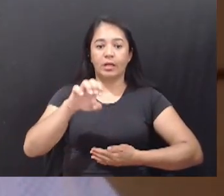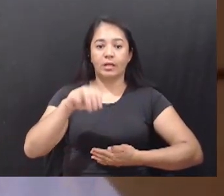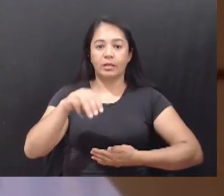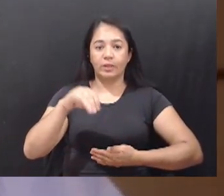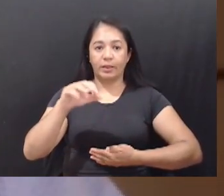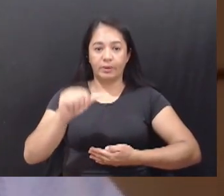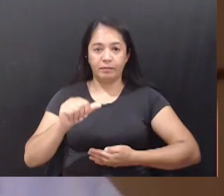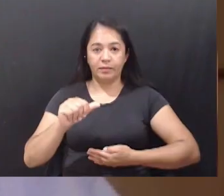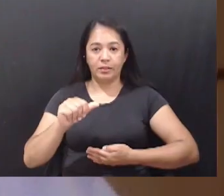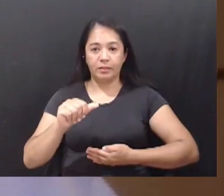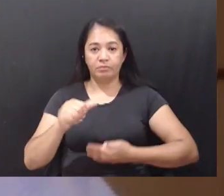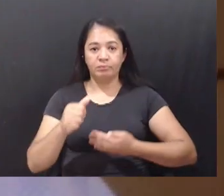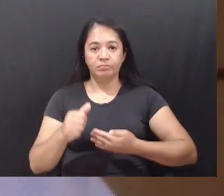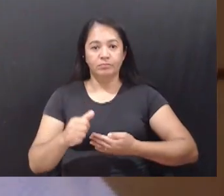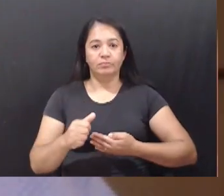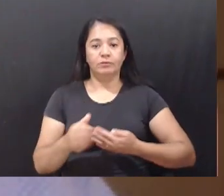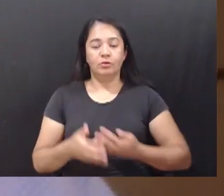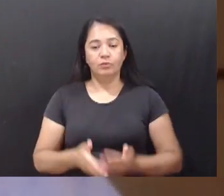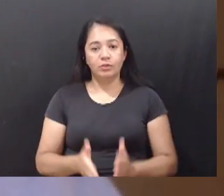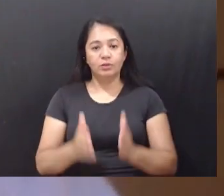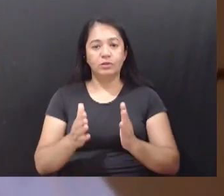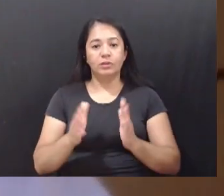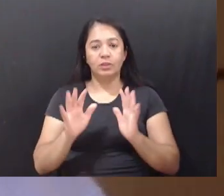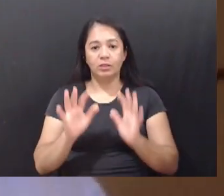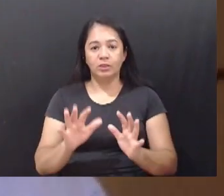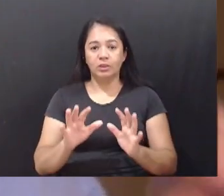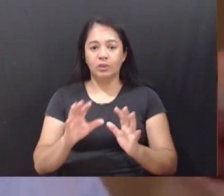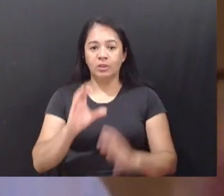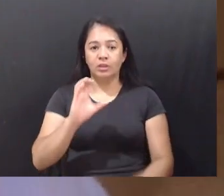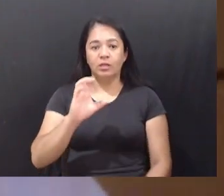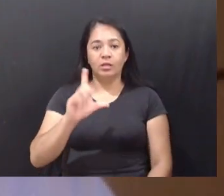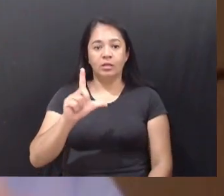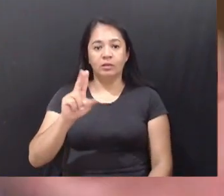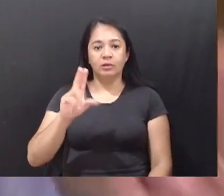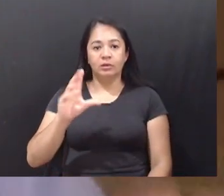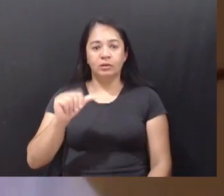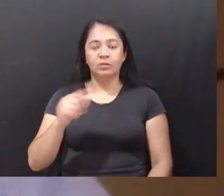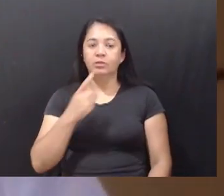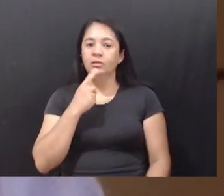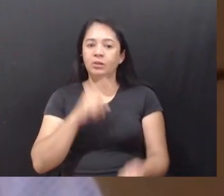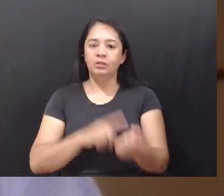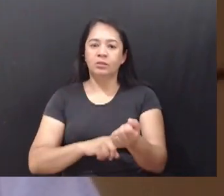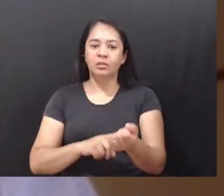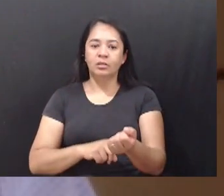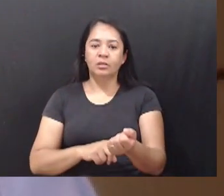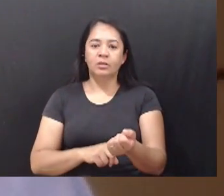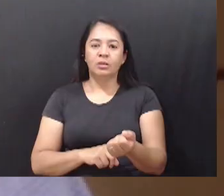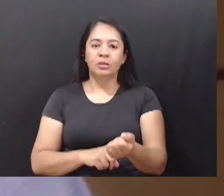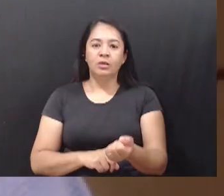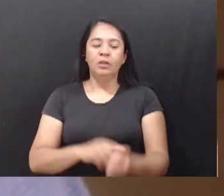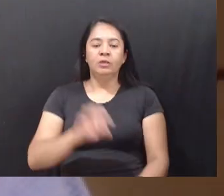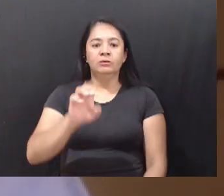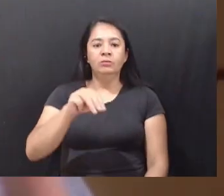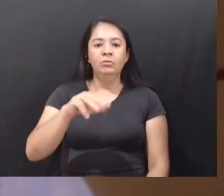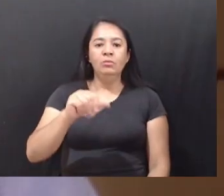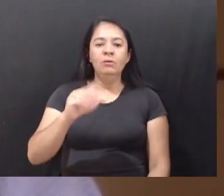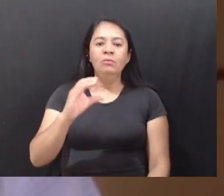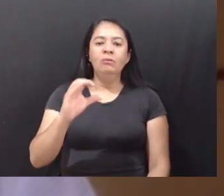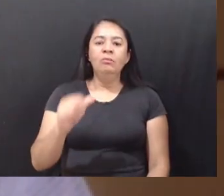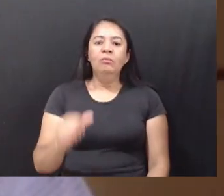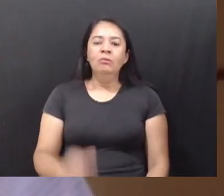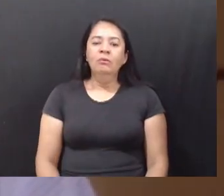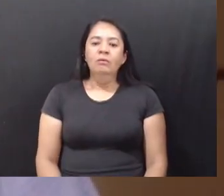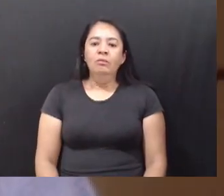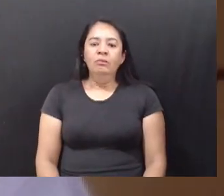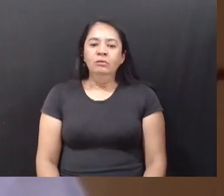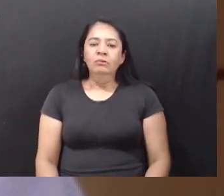anemia hemolítica ao nascimento persistente. Então, essas células vermelhas do sangue, né, que são as